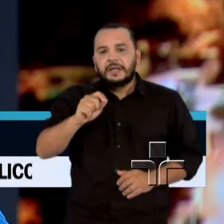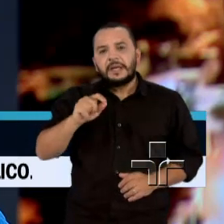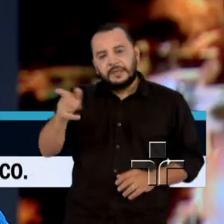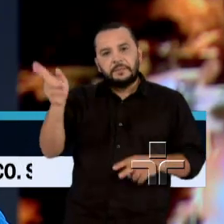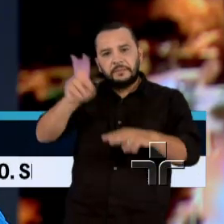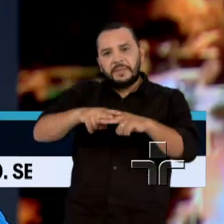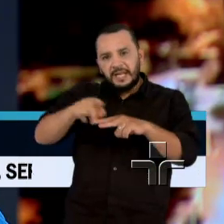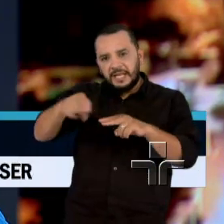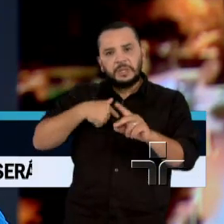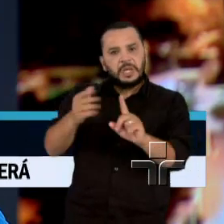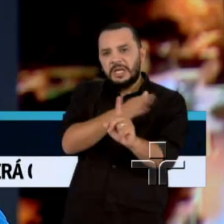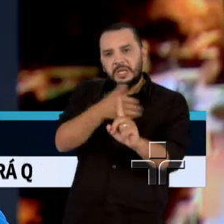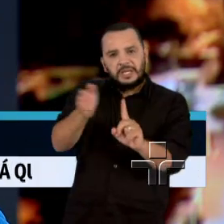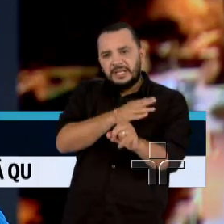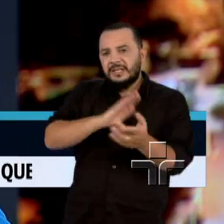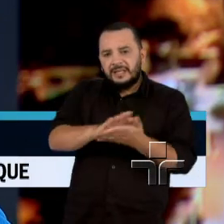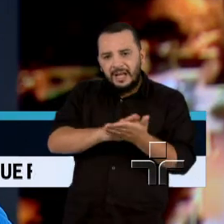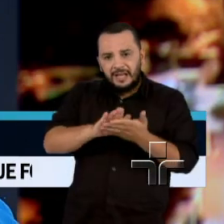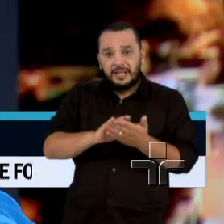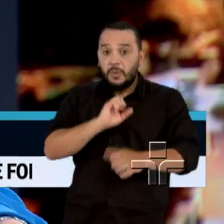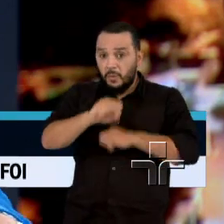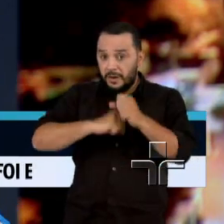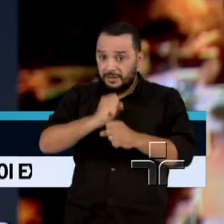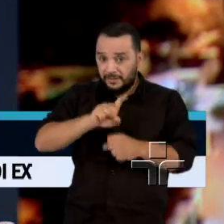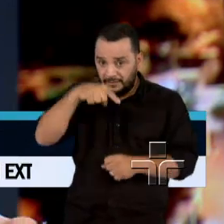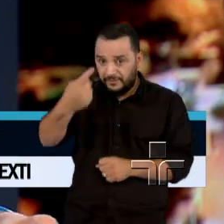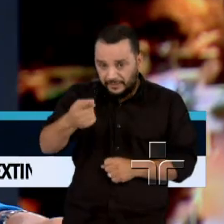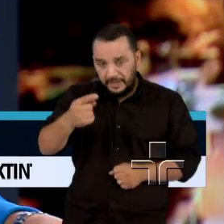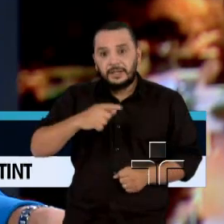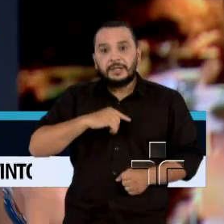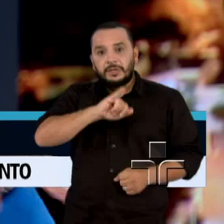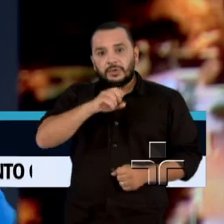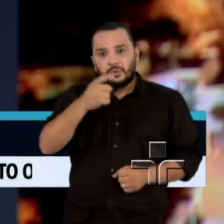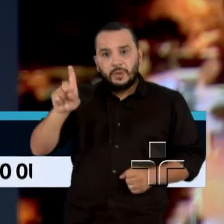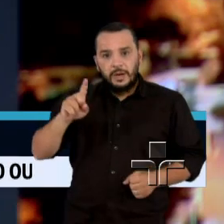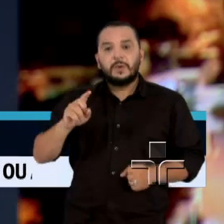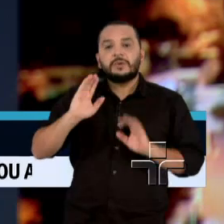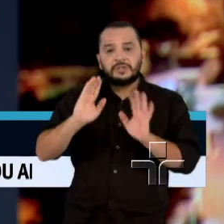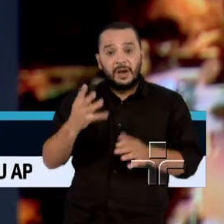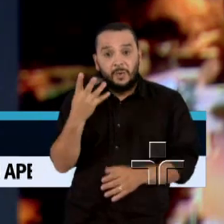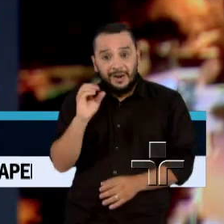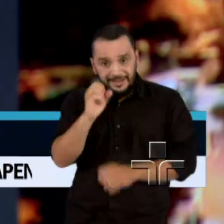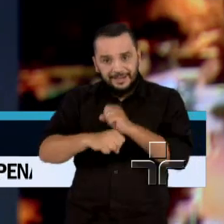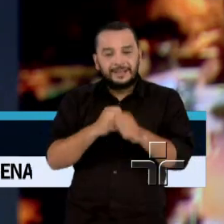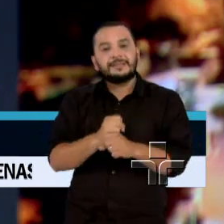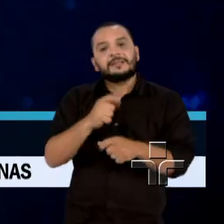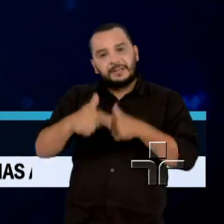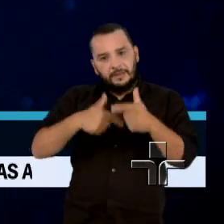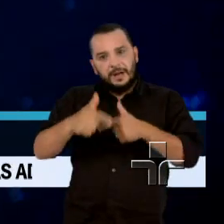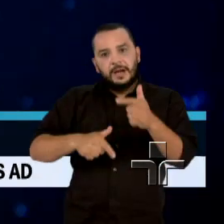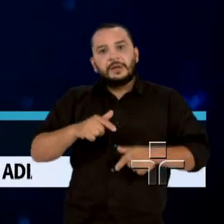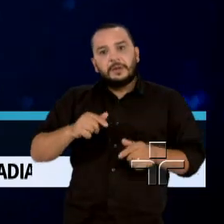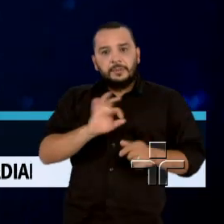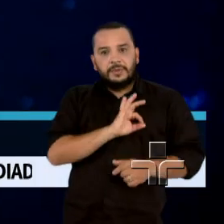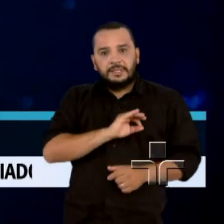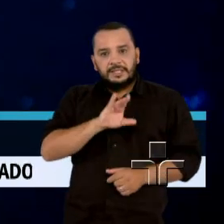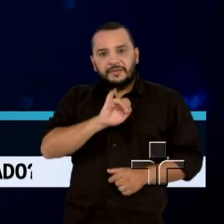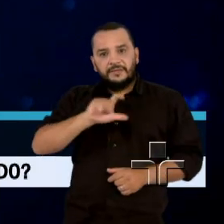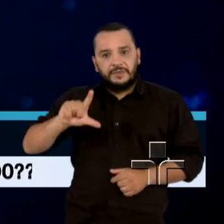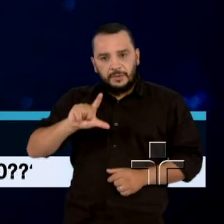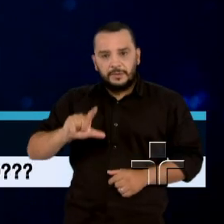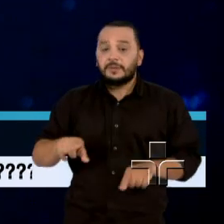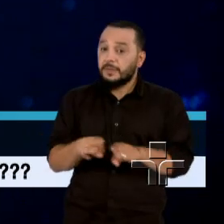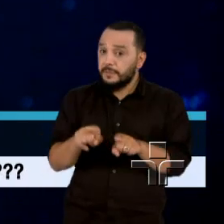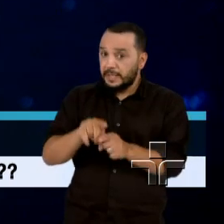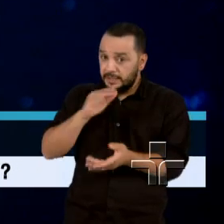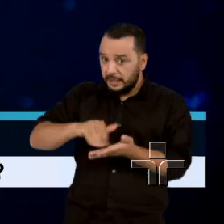não sofreram agressões. No ano que vem, João Lopes completará 40 anos de trabalho na Polícia Civil. Em nota, a Secretaria de